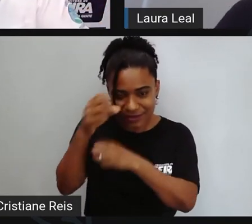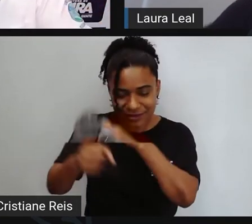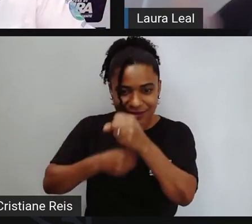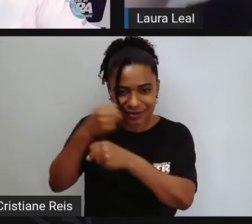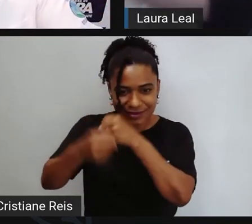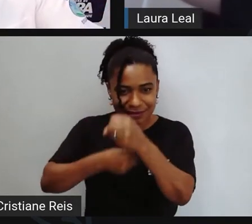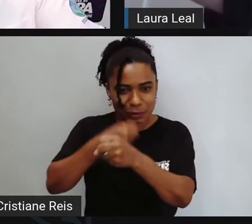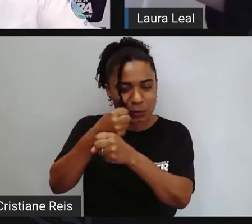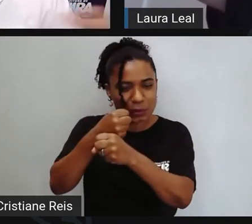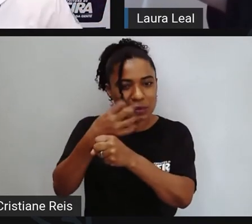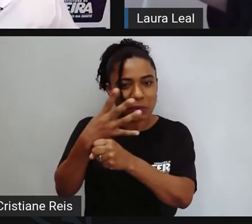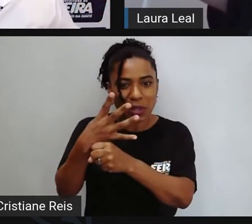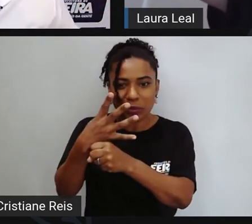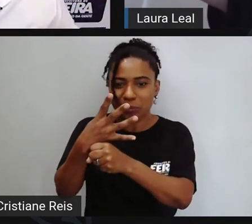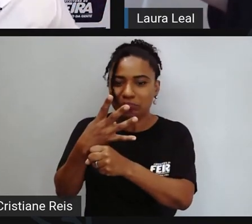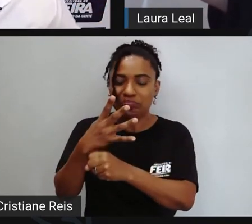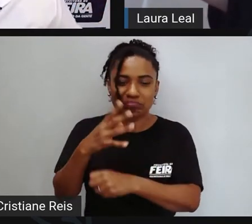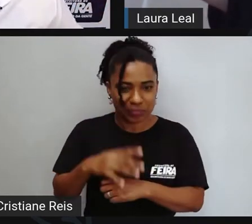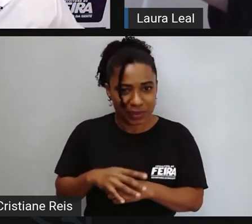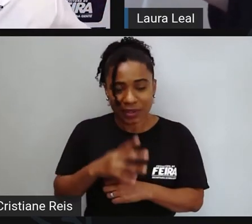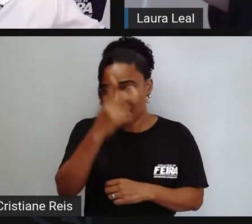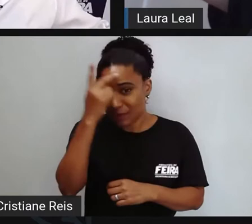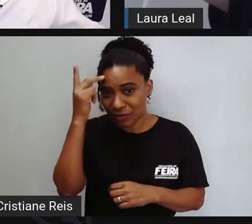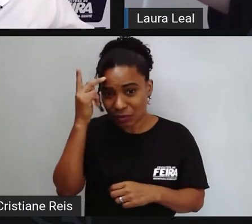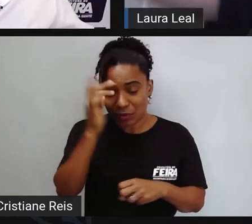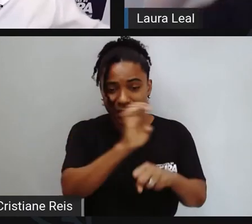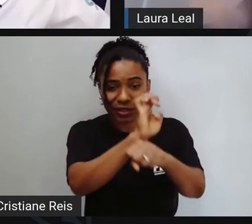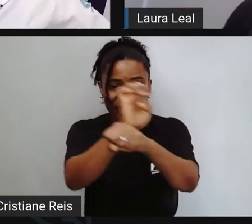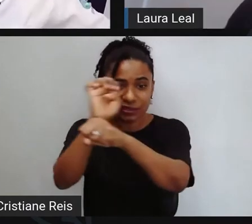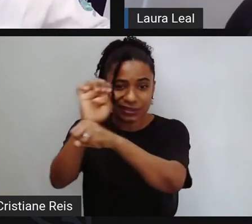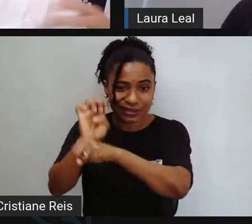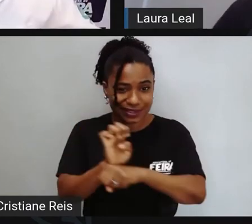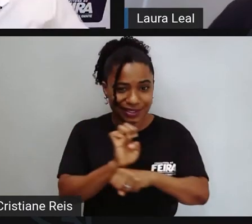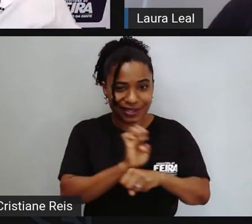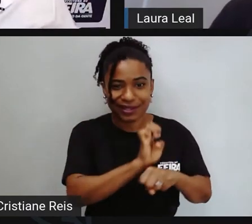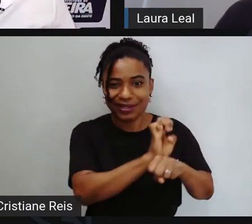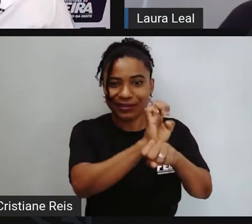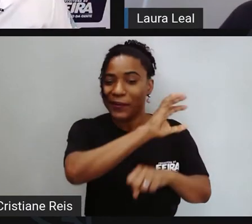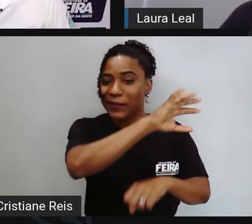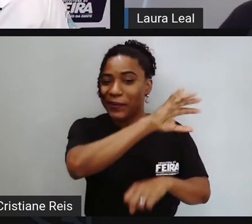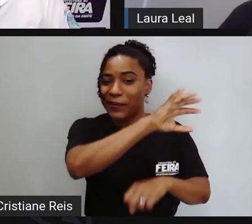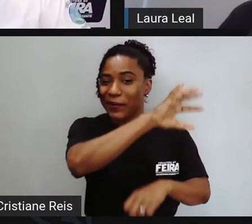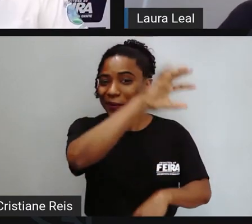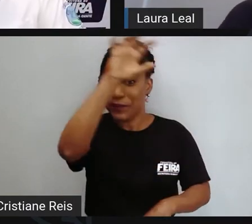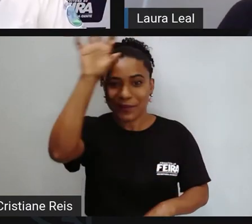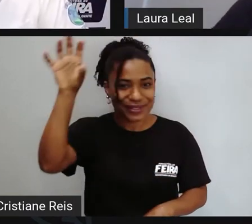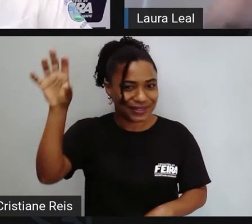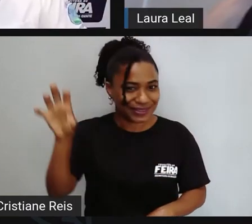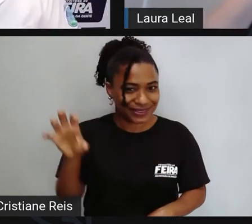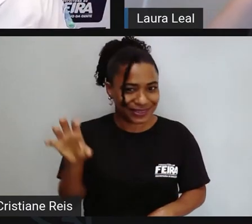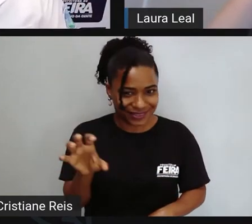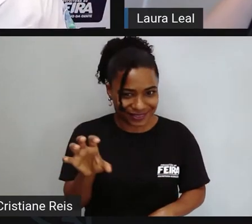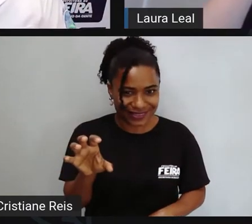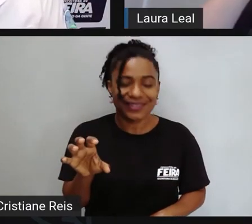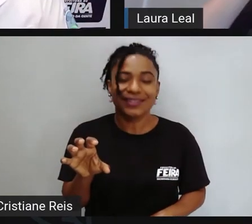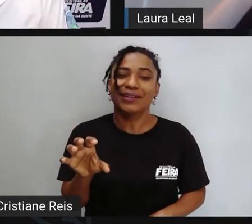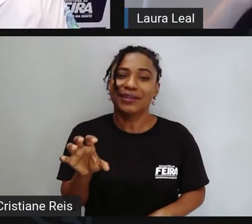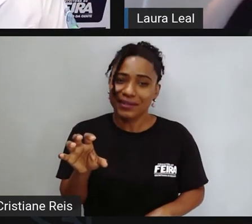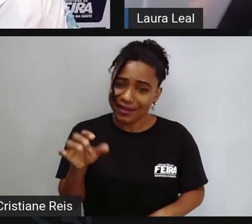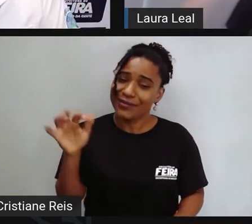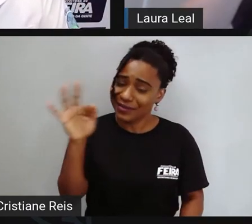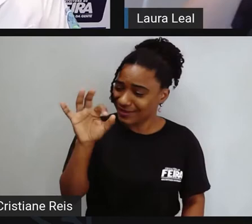3 anos, 4 anos, passaram pessoas de todos os estados praticamente, né, de todas as regiões do país, no meu laboratório aqui em Feira de